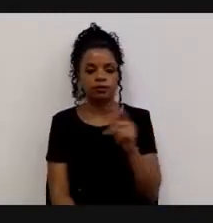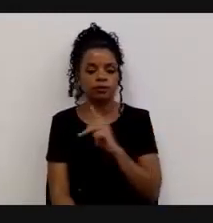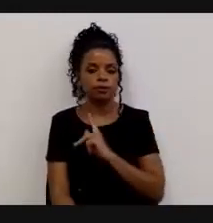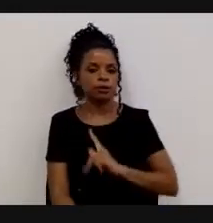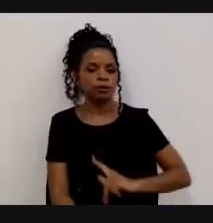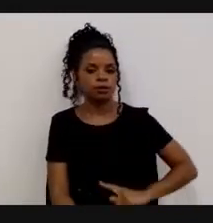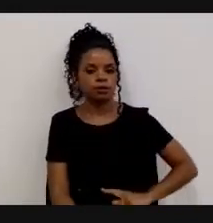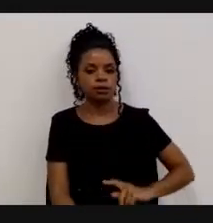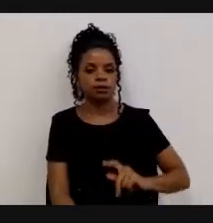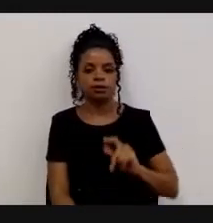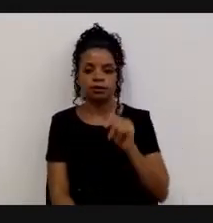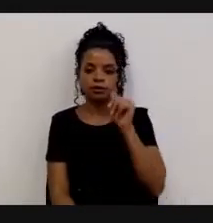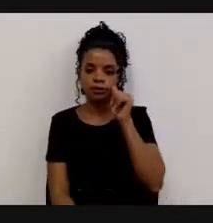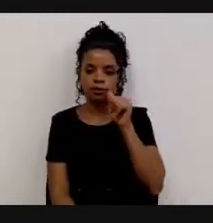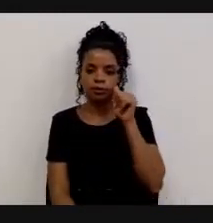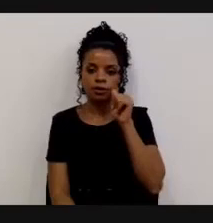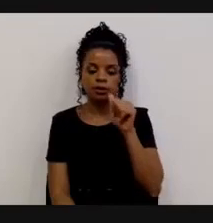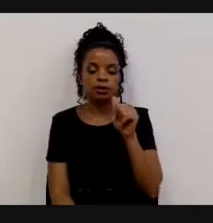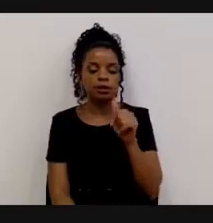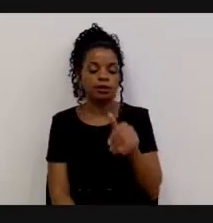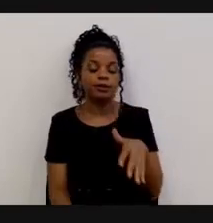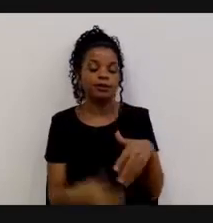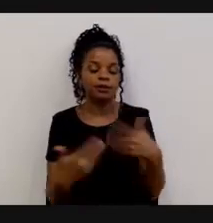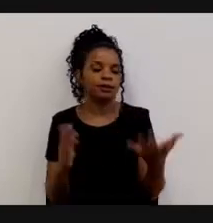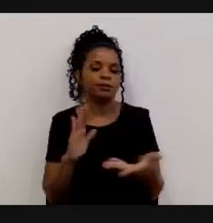gente não colocou essa informação,